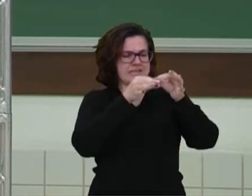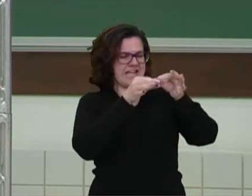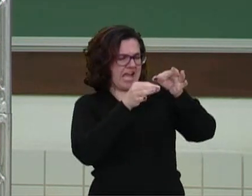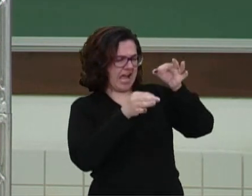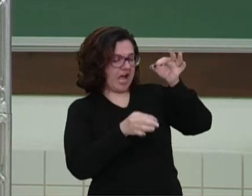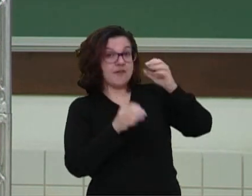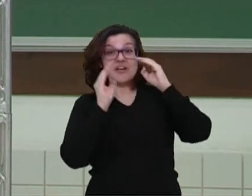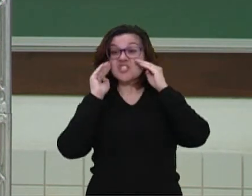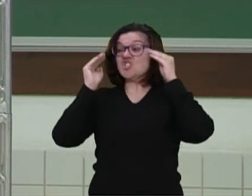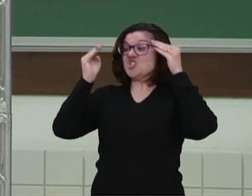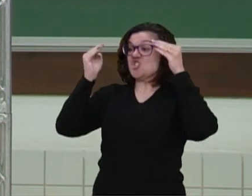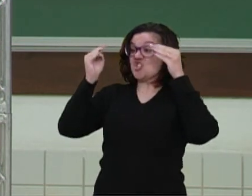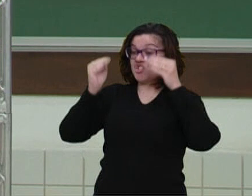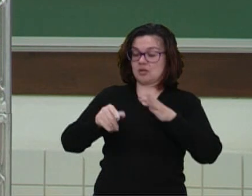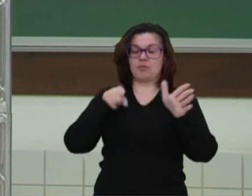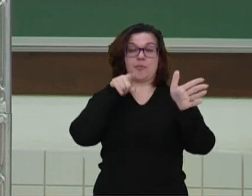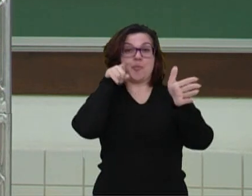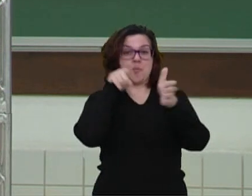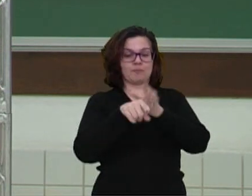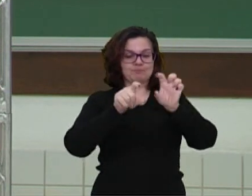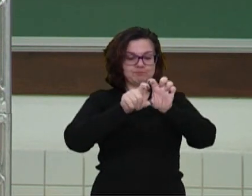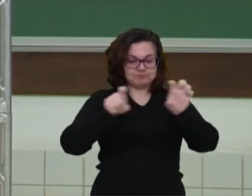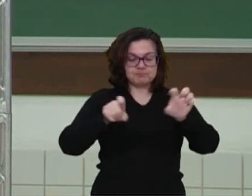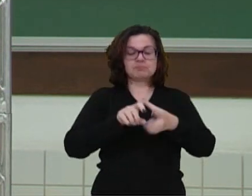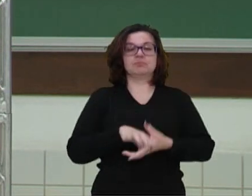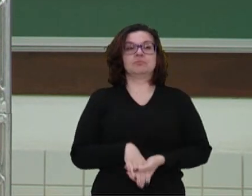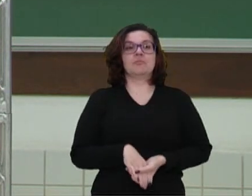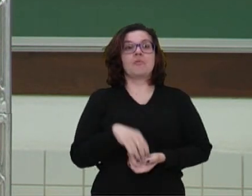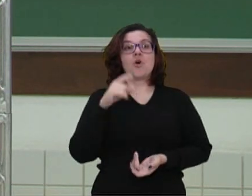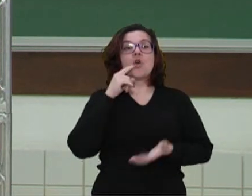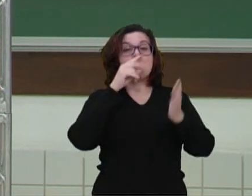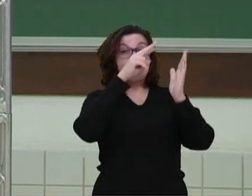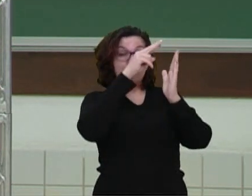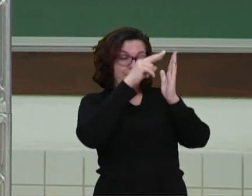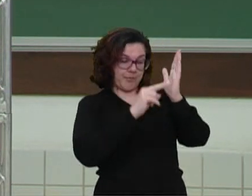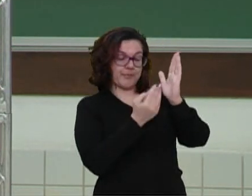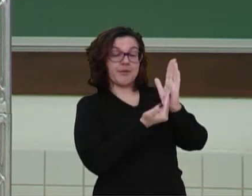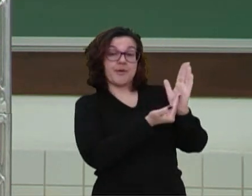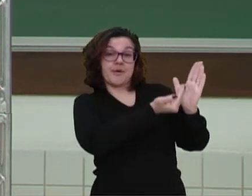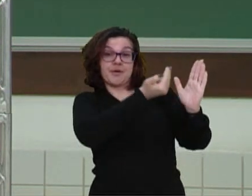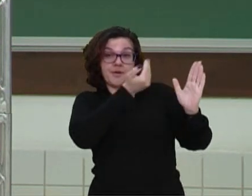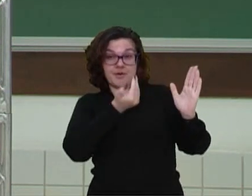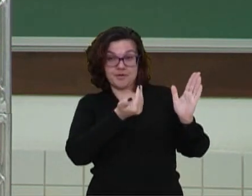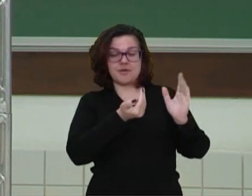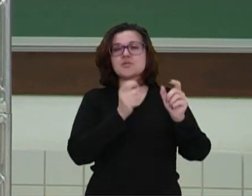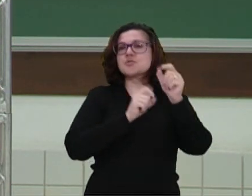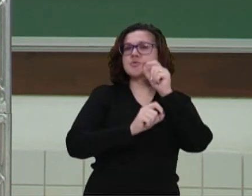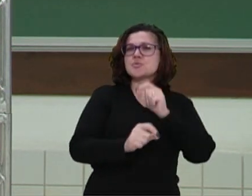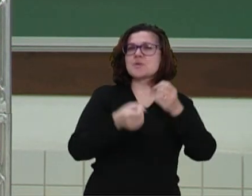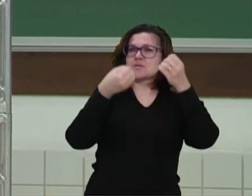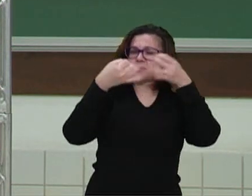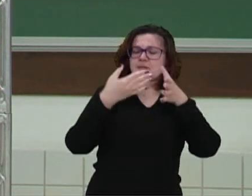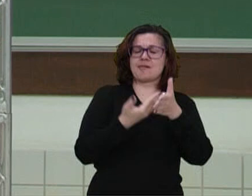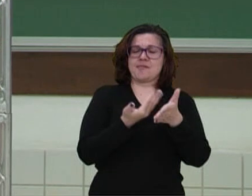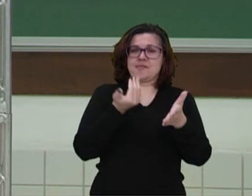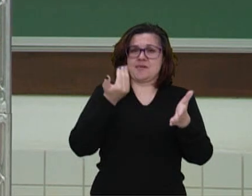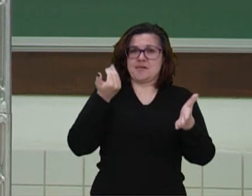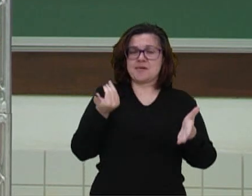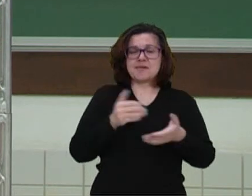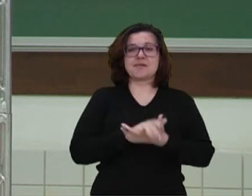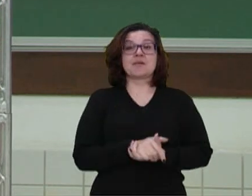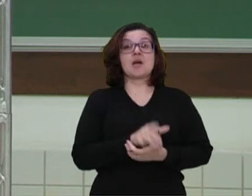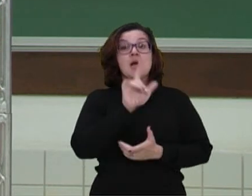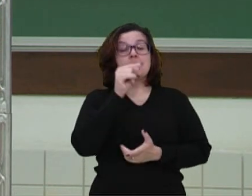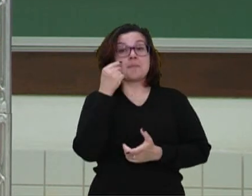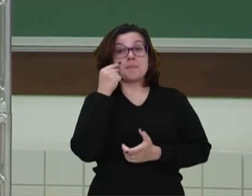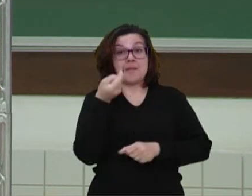vá direto ao comando da questão. Aqui o professor fez a leitura anterior, para exemplificar até o que falávamos anteriormente, mas